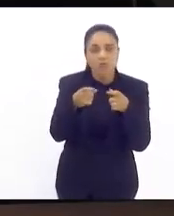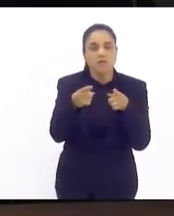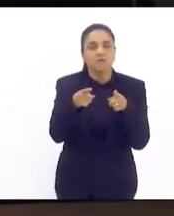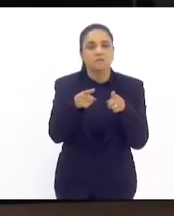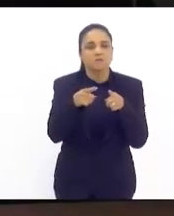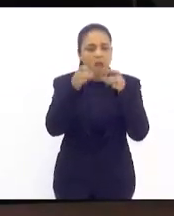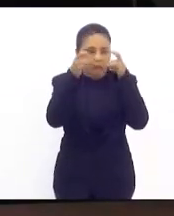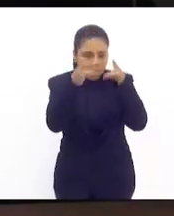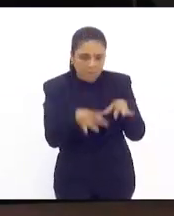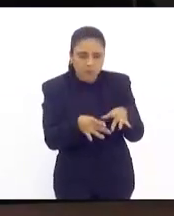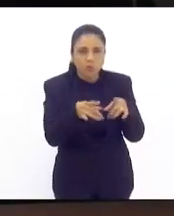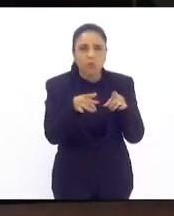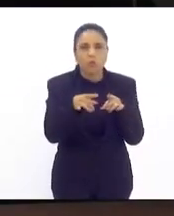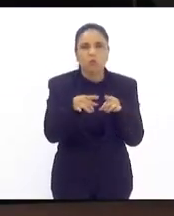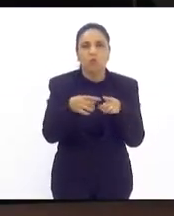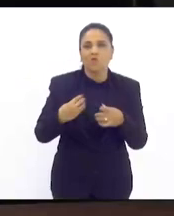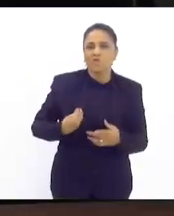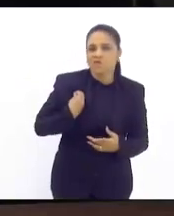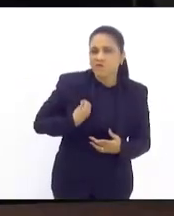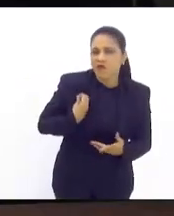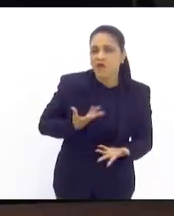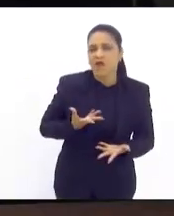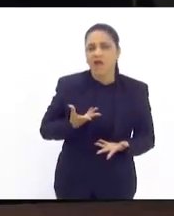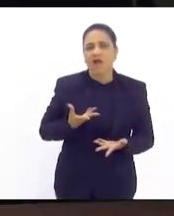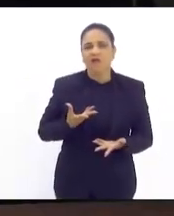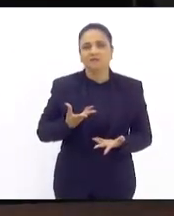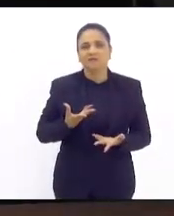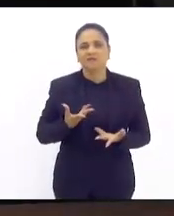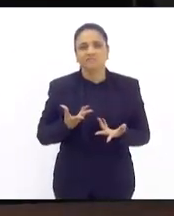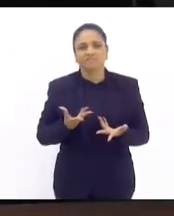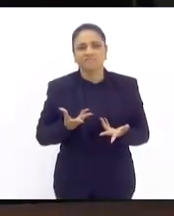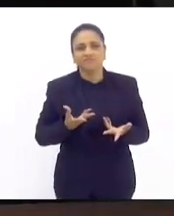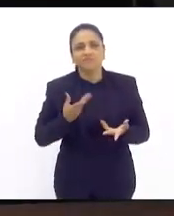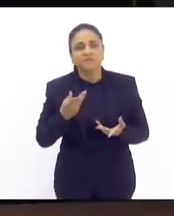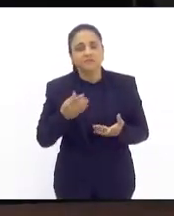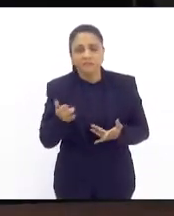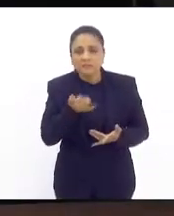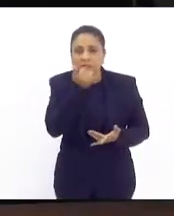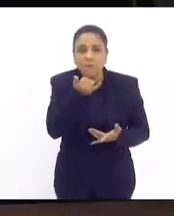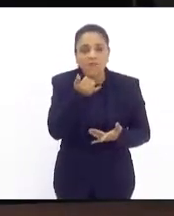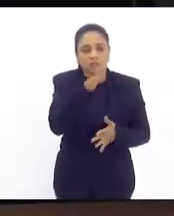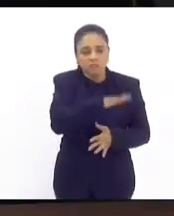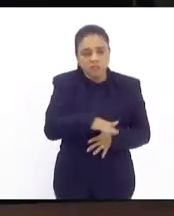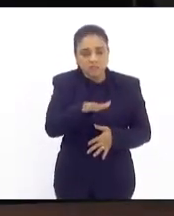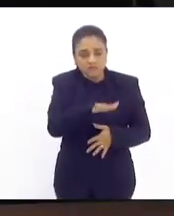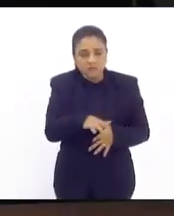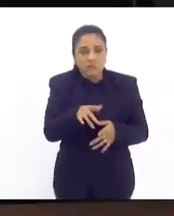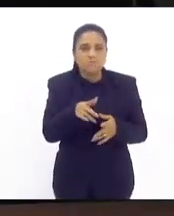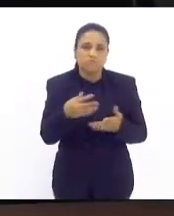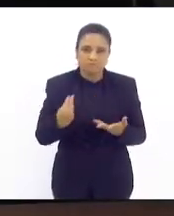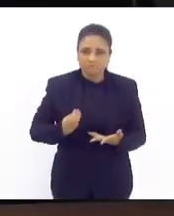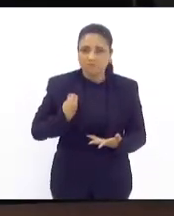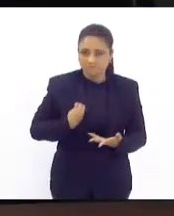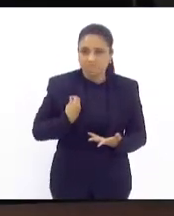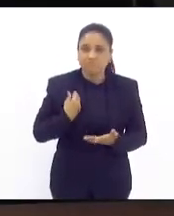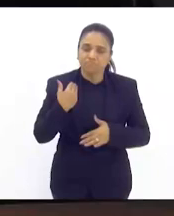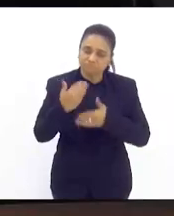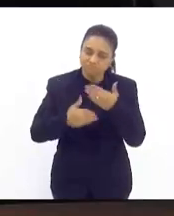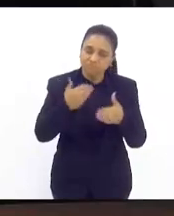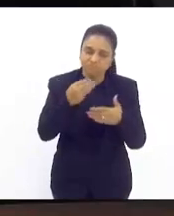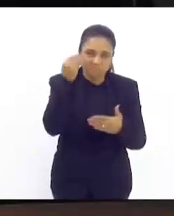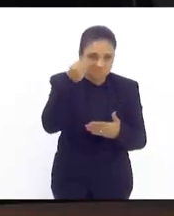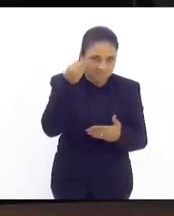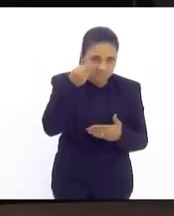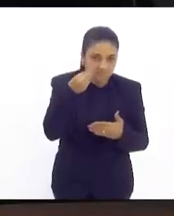violência abandono vivência vivenciadas de de repente na própria infância e abrir caminhos e